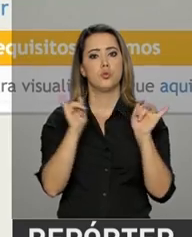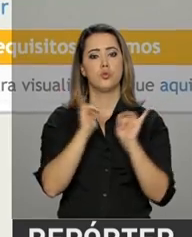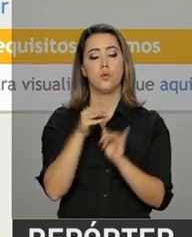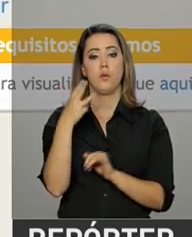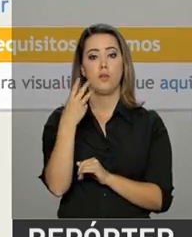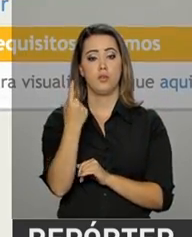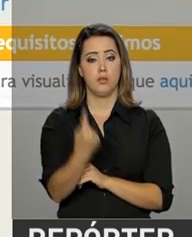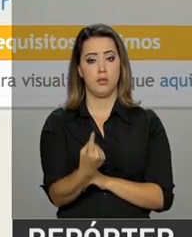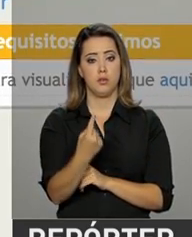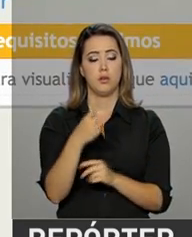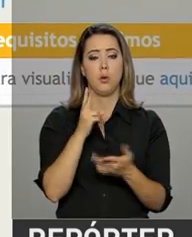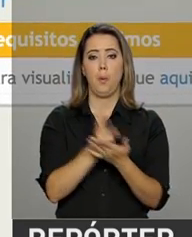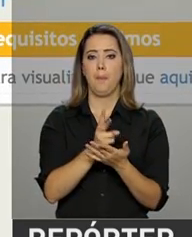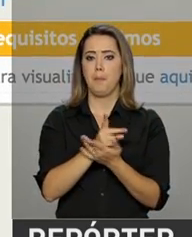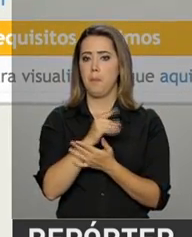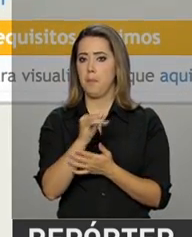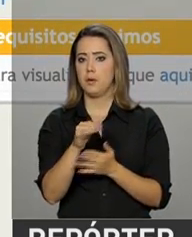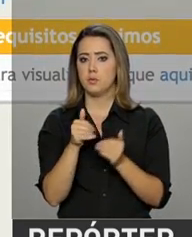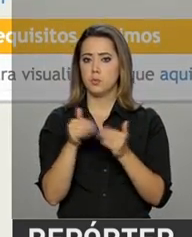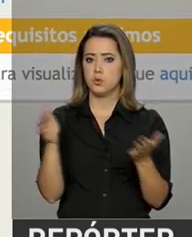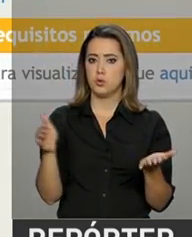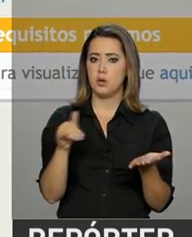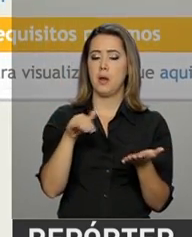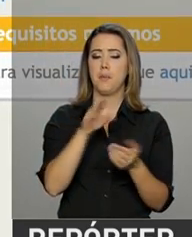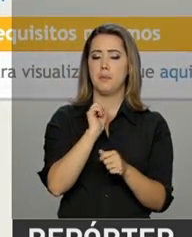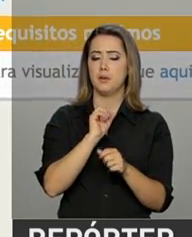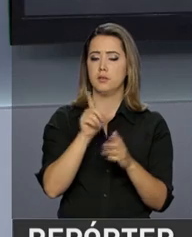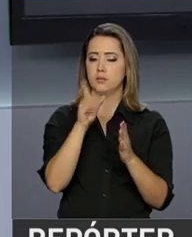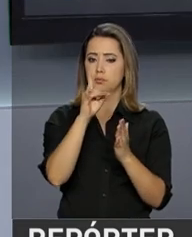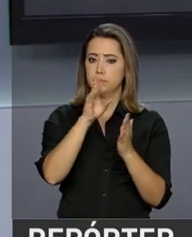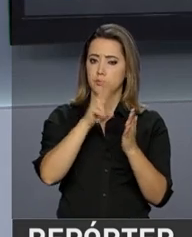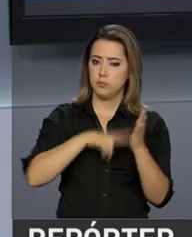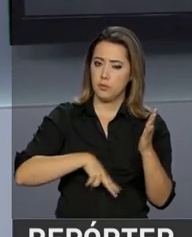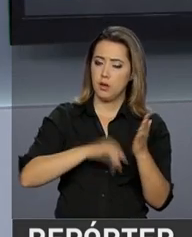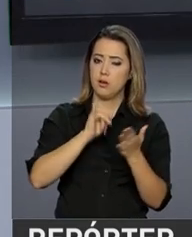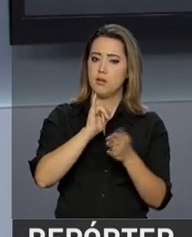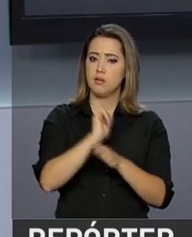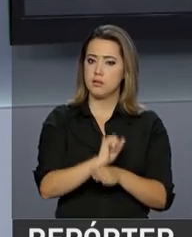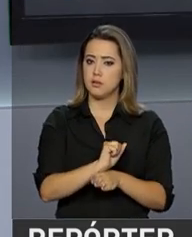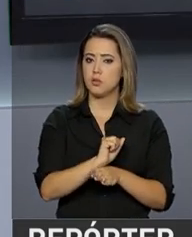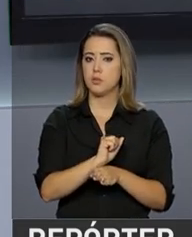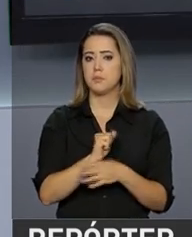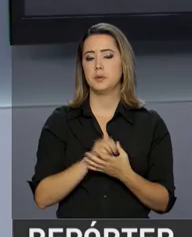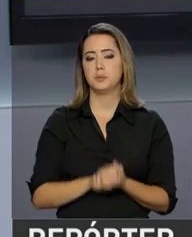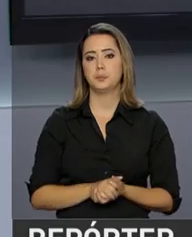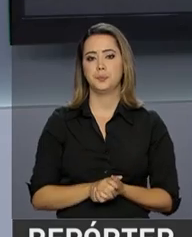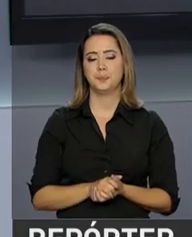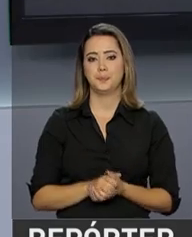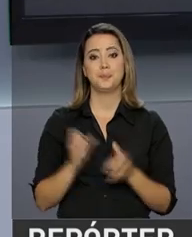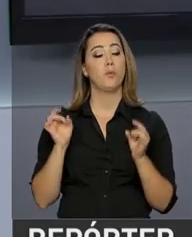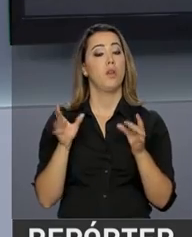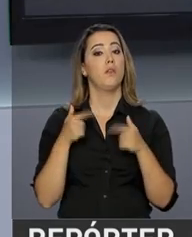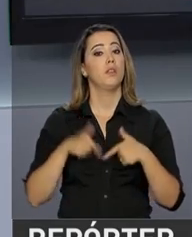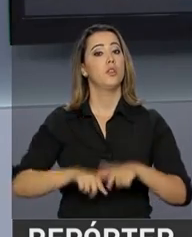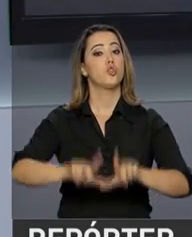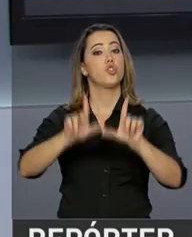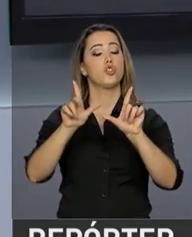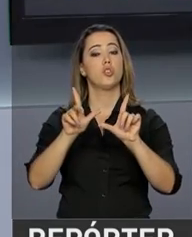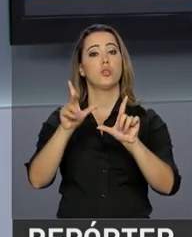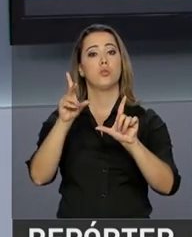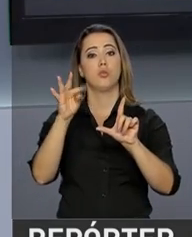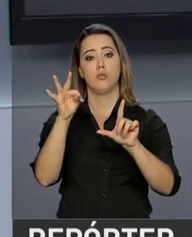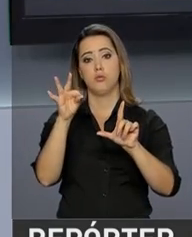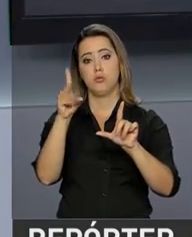dia 31 mesma data em que será aberta a lista de espera vendo de títulos do tesouro direto chega a cerca de